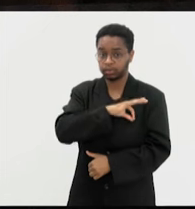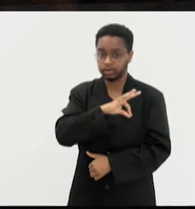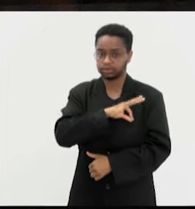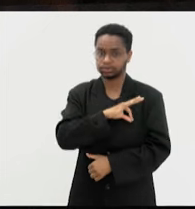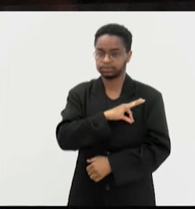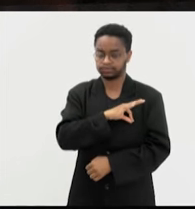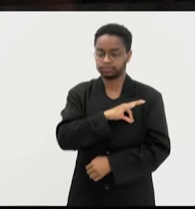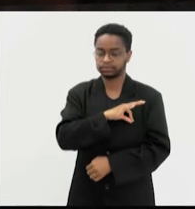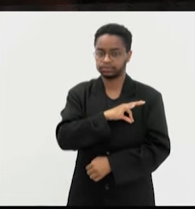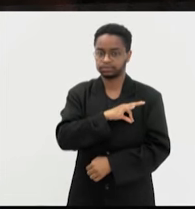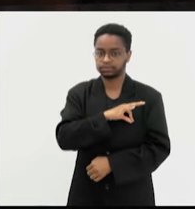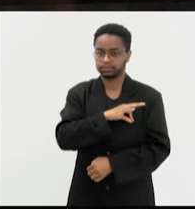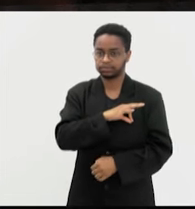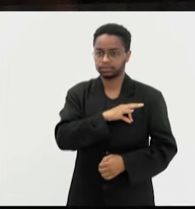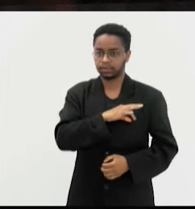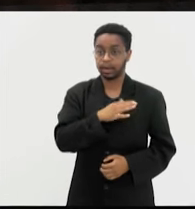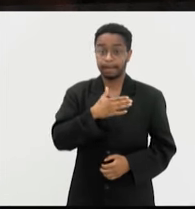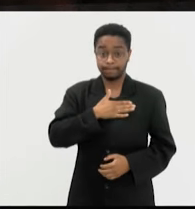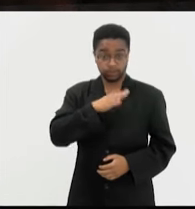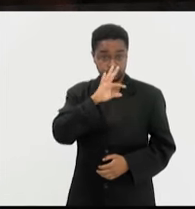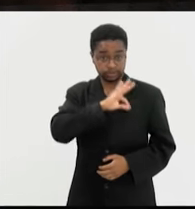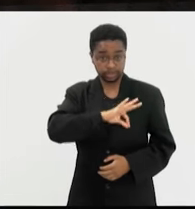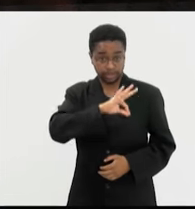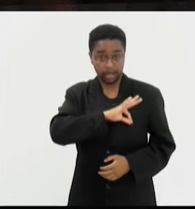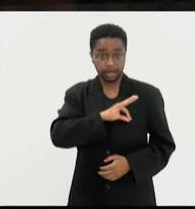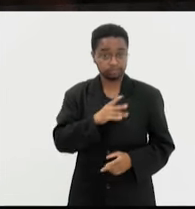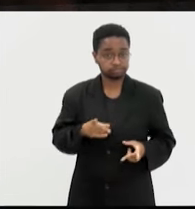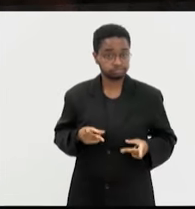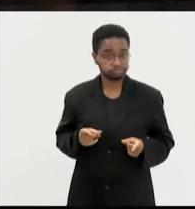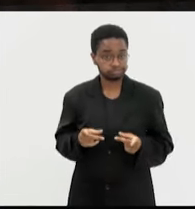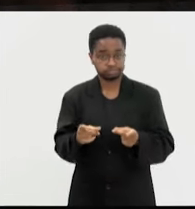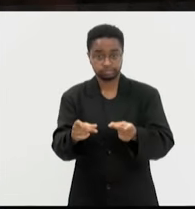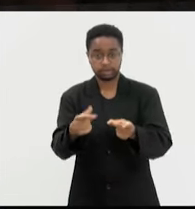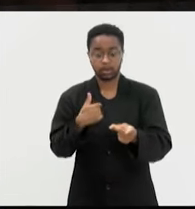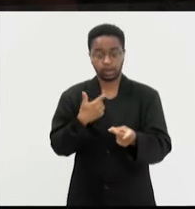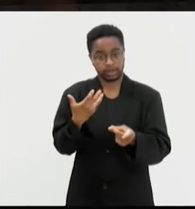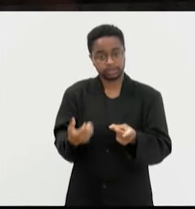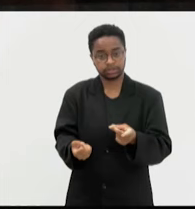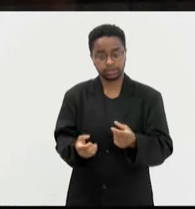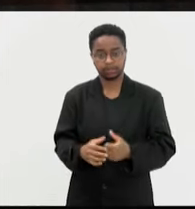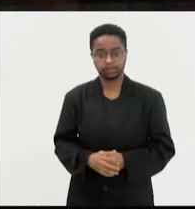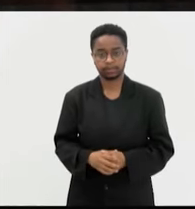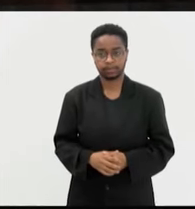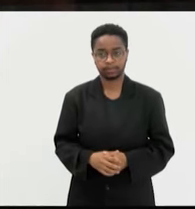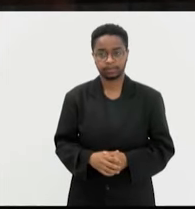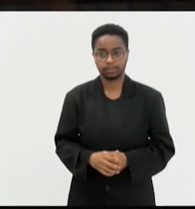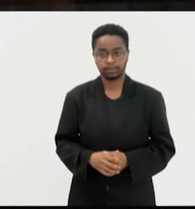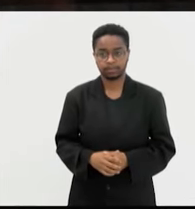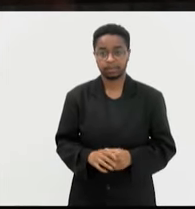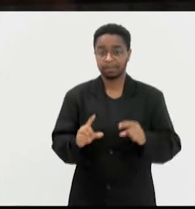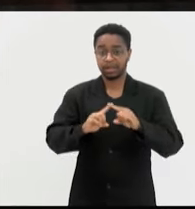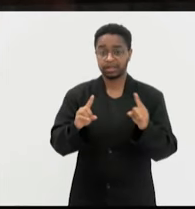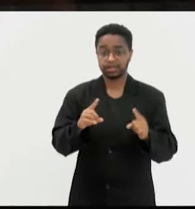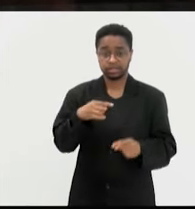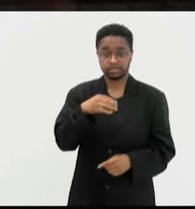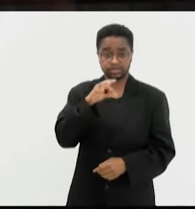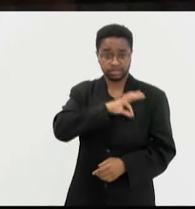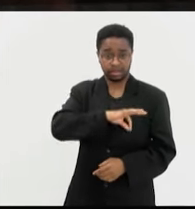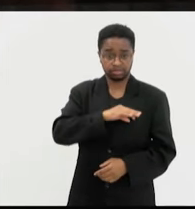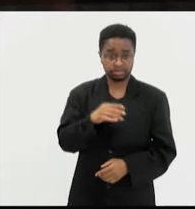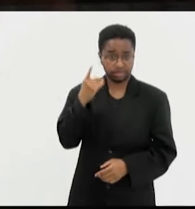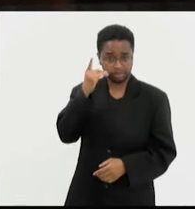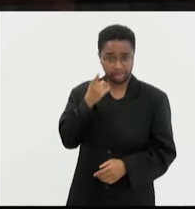policial eu levo meu salário até o fim da minha vida agora eu não vou ter o salário de deputado do resto da minha